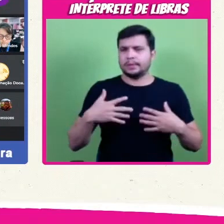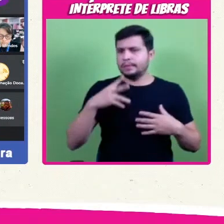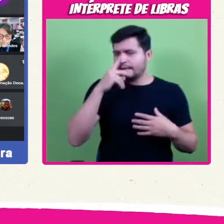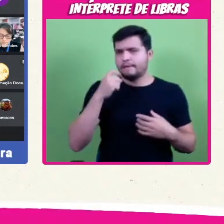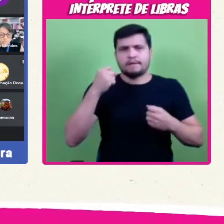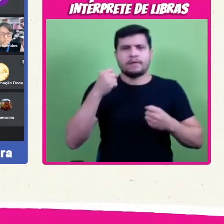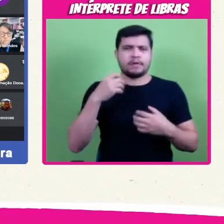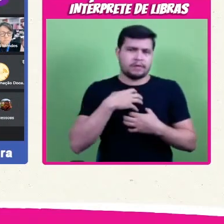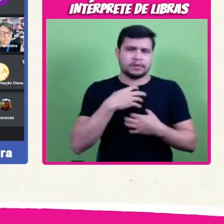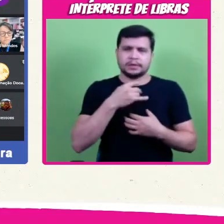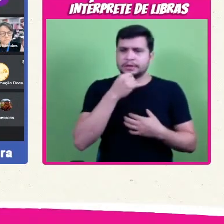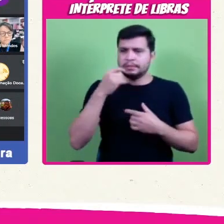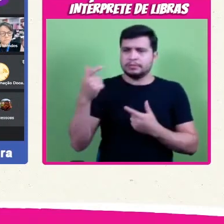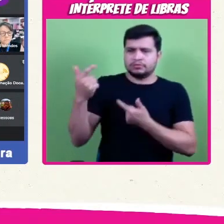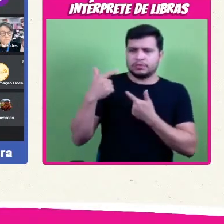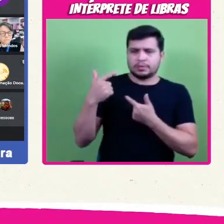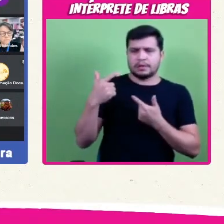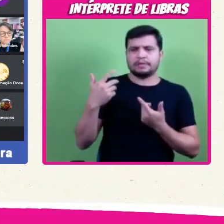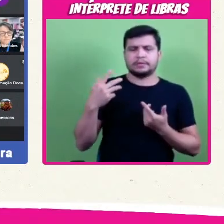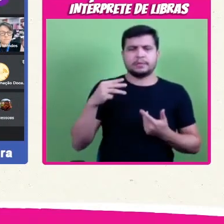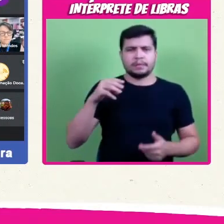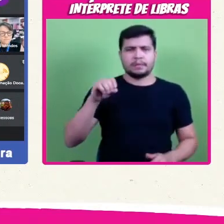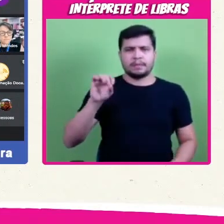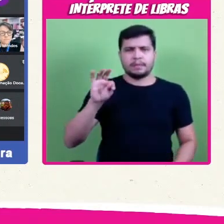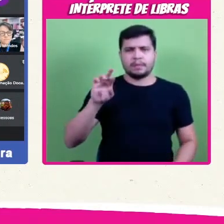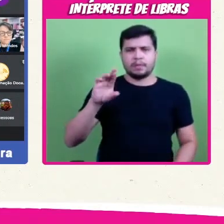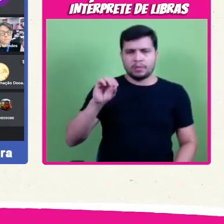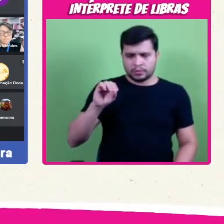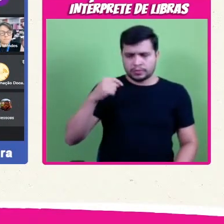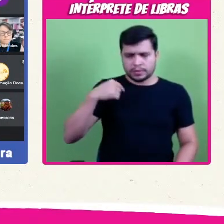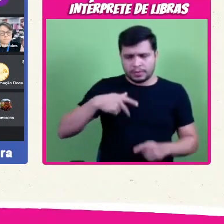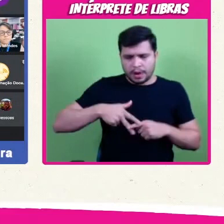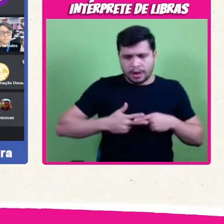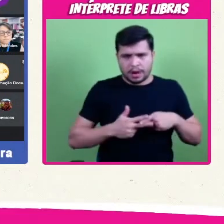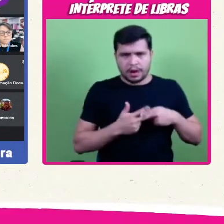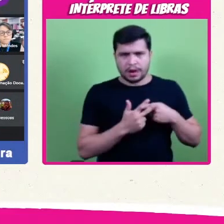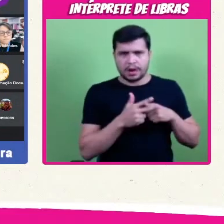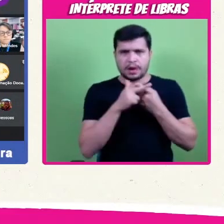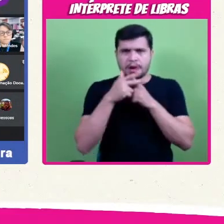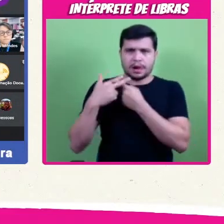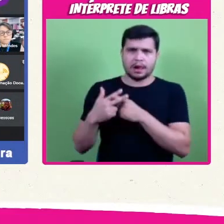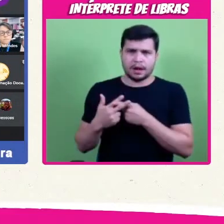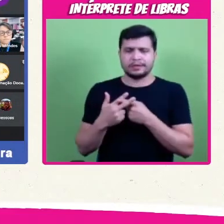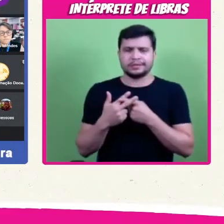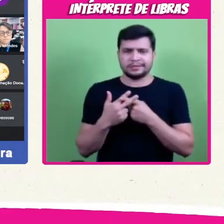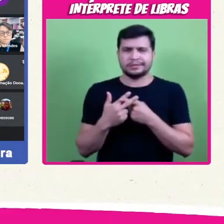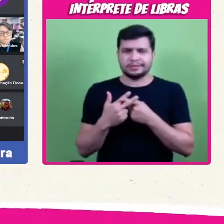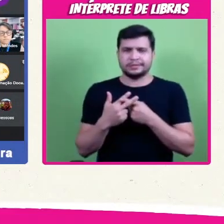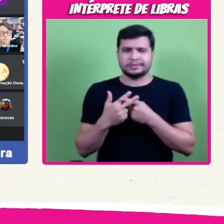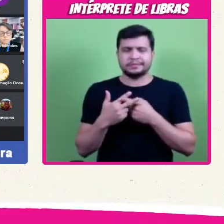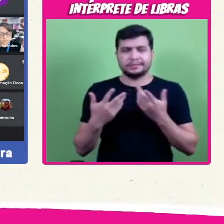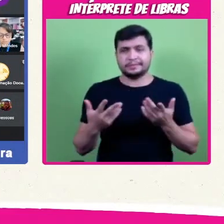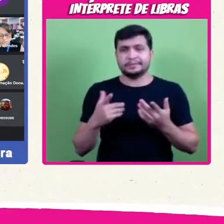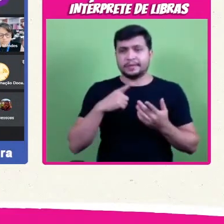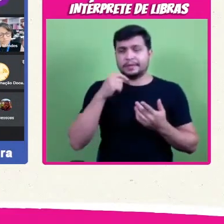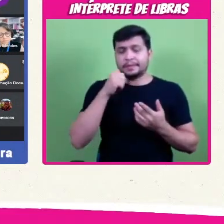chamavam de monstro, eu me culpava e me consertava. Essa pessoa foi uma mulher trans que falou,